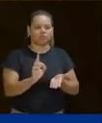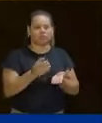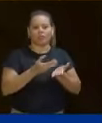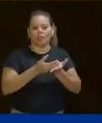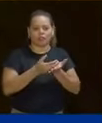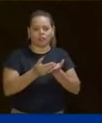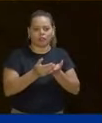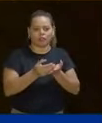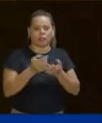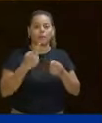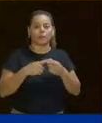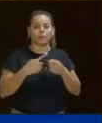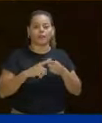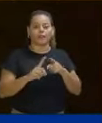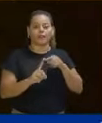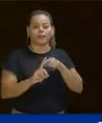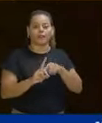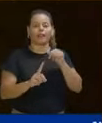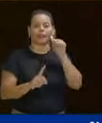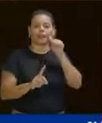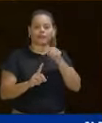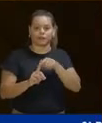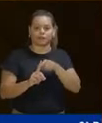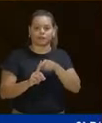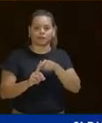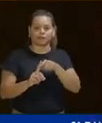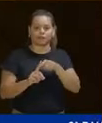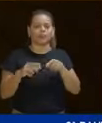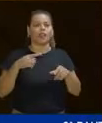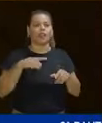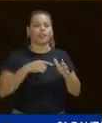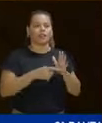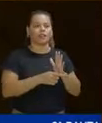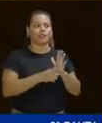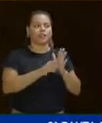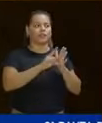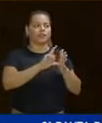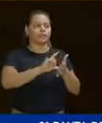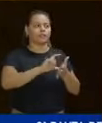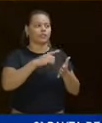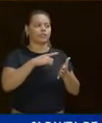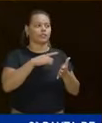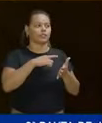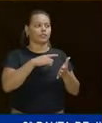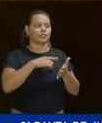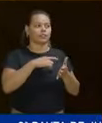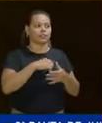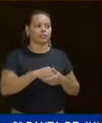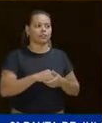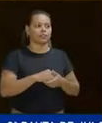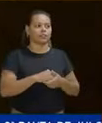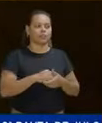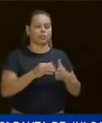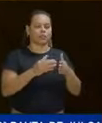ela estava sob o manto da renúncia, homologado por esta Corte Eleitoral.